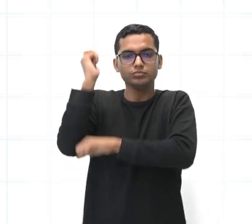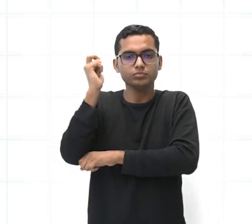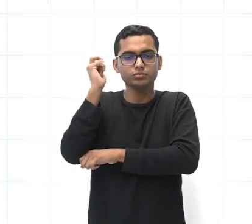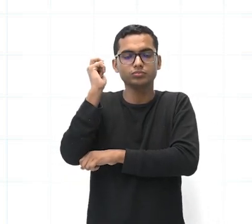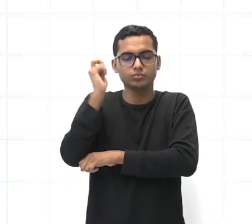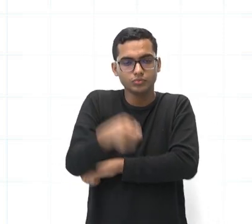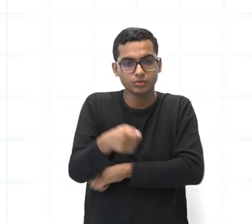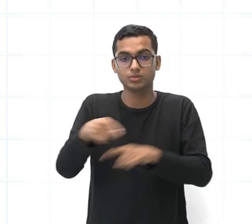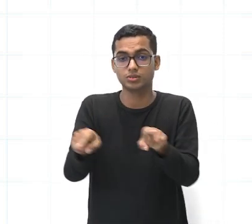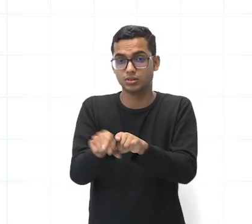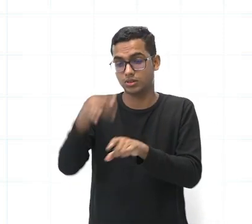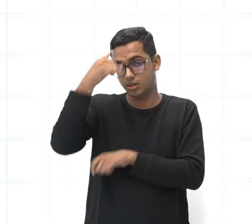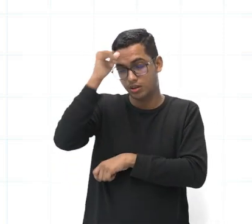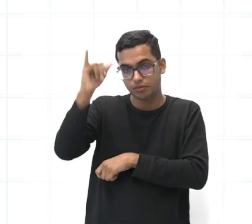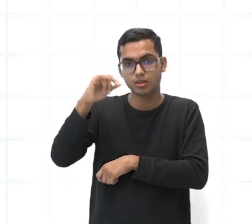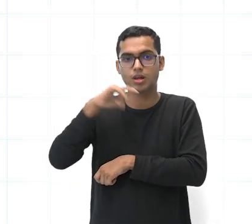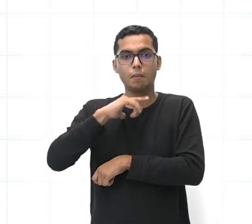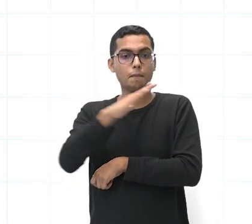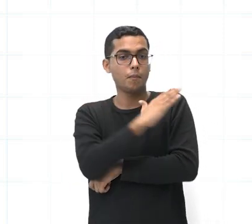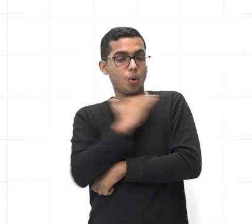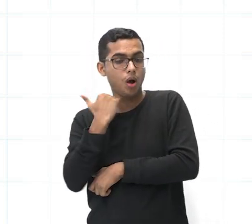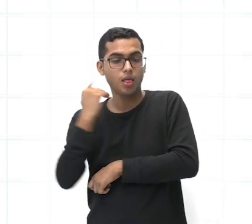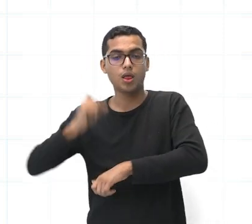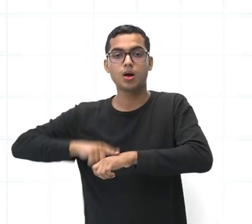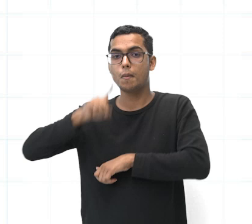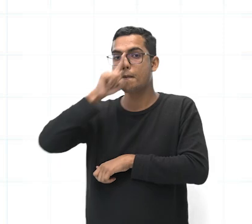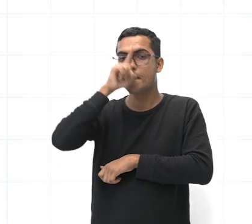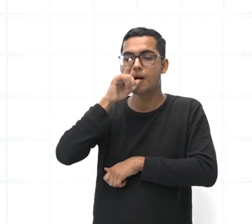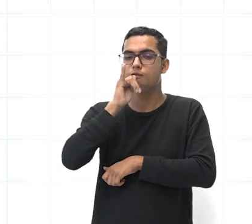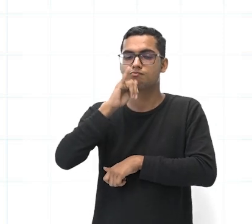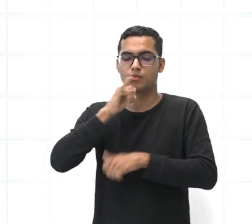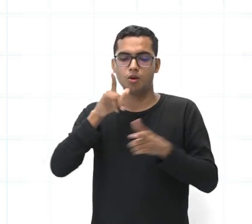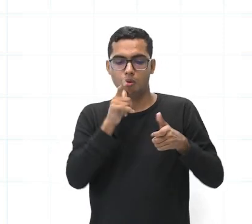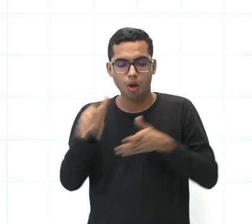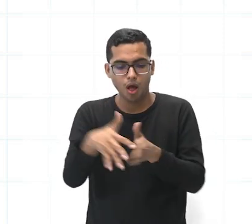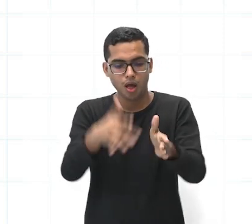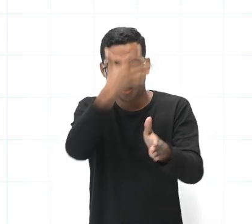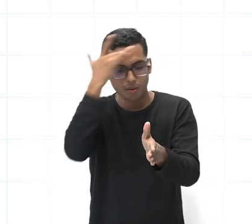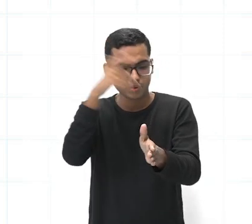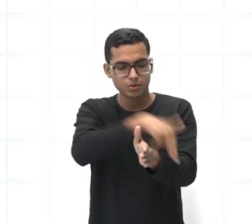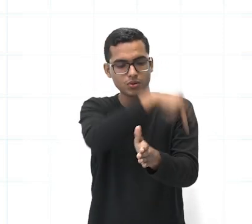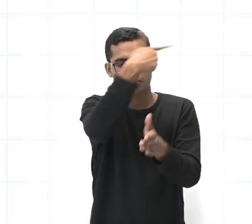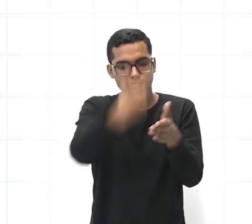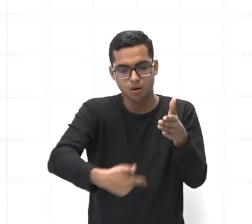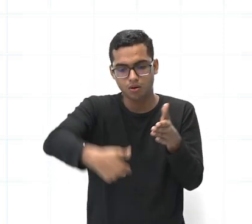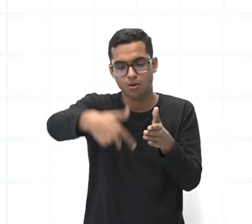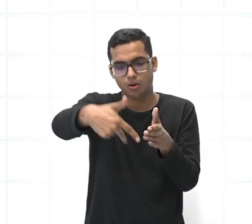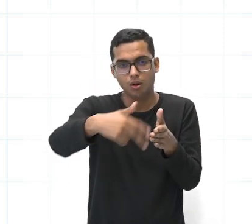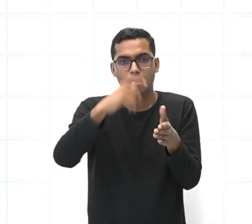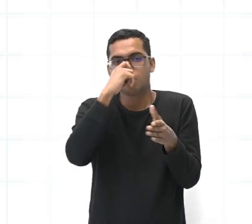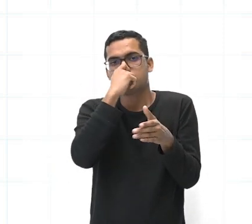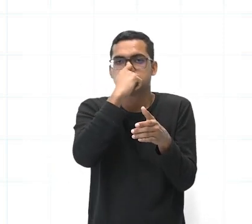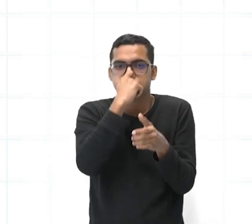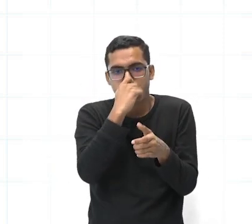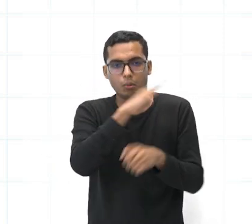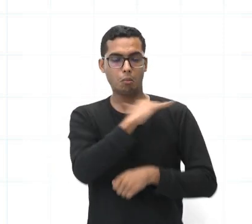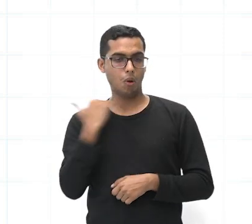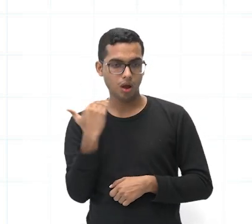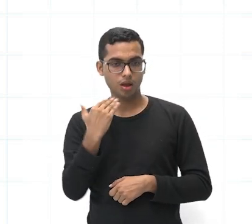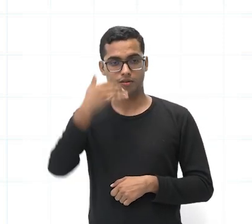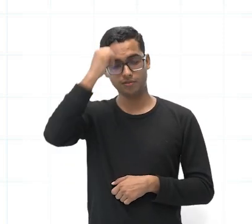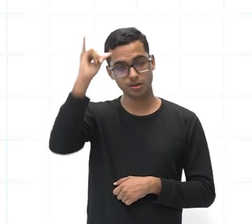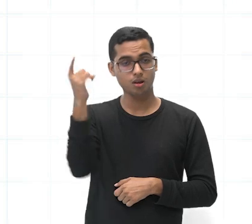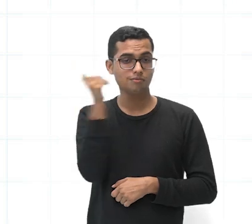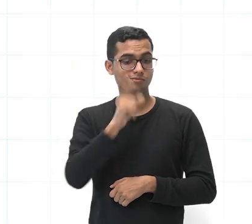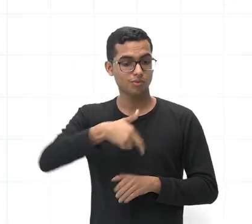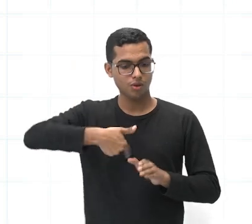evitar afogamentos em situações de perigo, como quedas em rio, que até hoje a gente tem que tomar bastante cuidado. Como eu falei para vocês, a